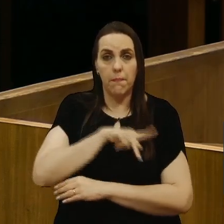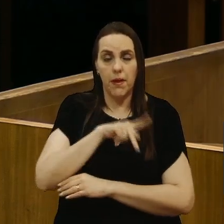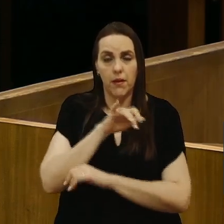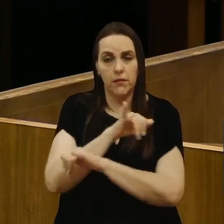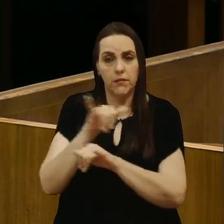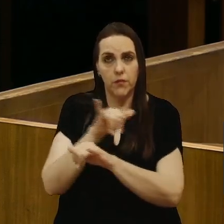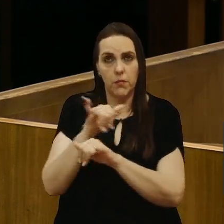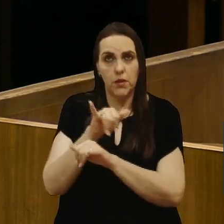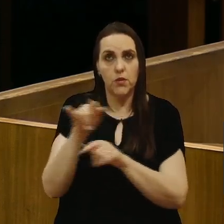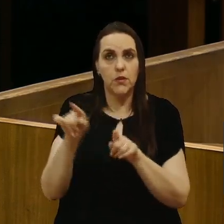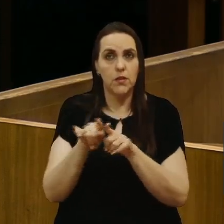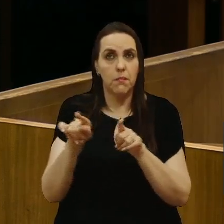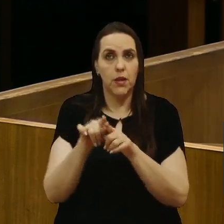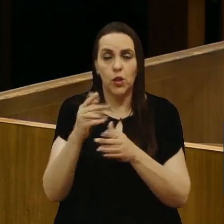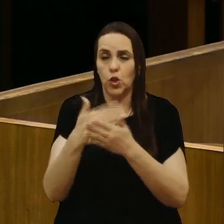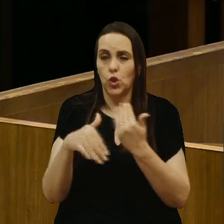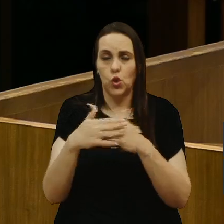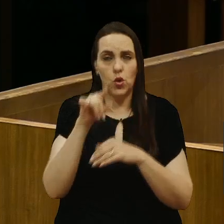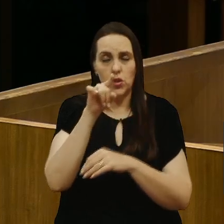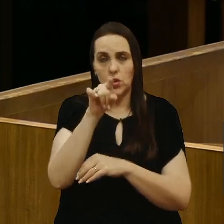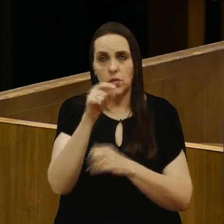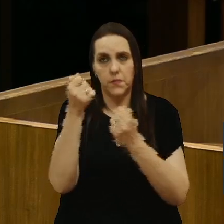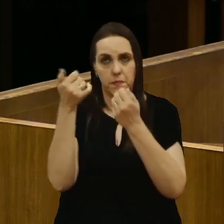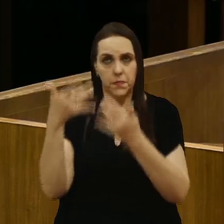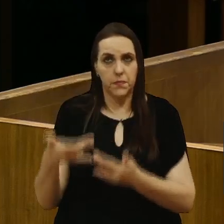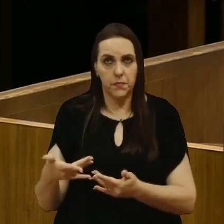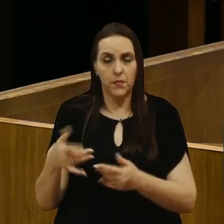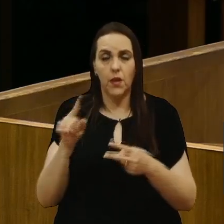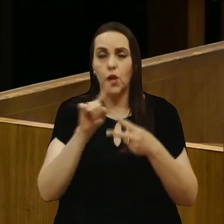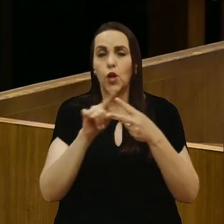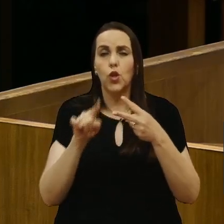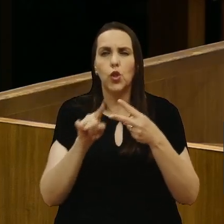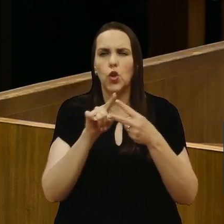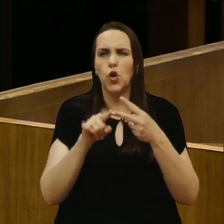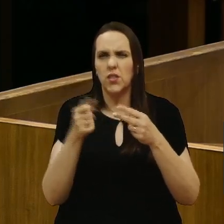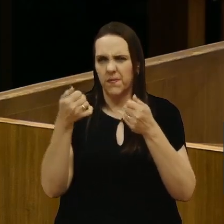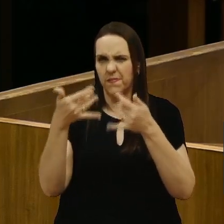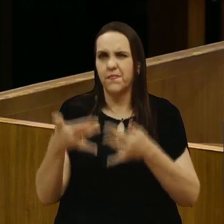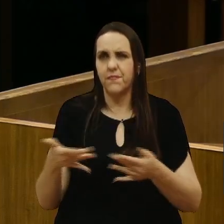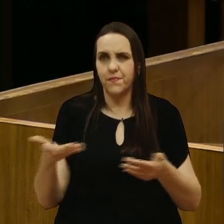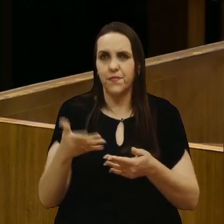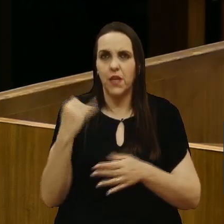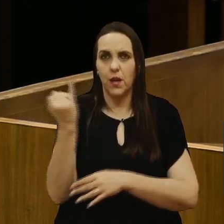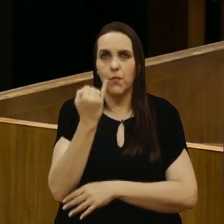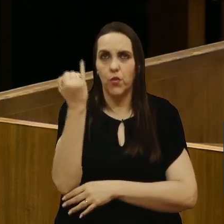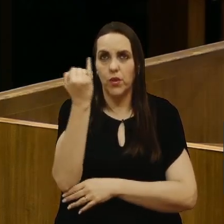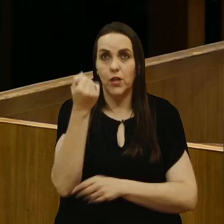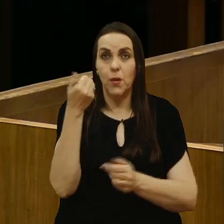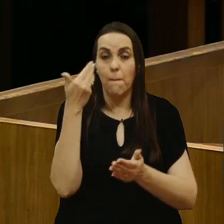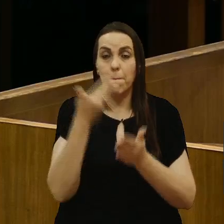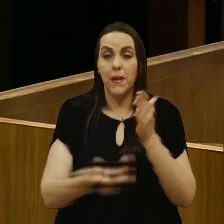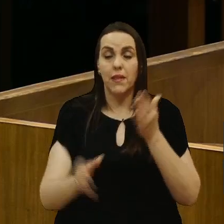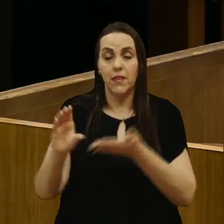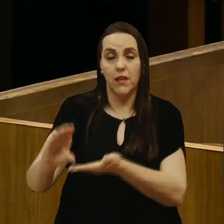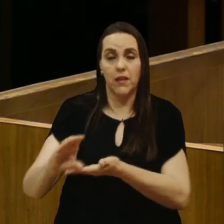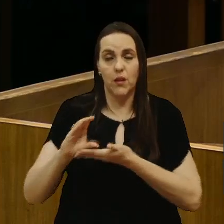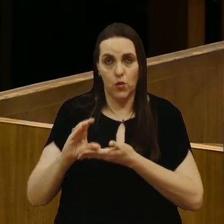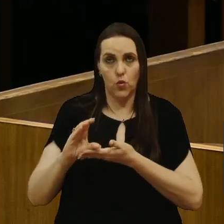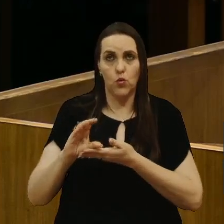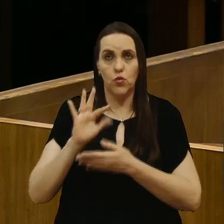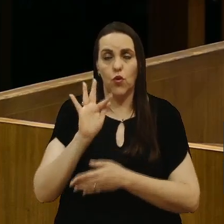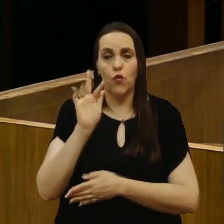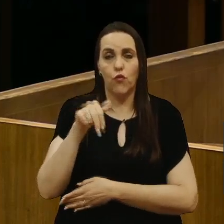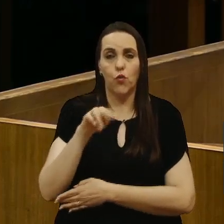informações, praticamente todas que a senhora está ponderando. Mas 2 pontos que eu queria trazer aqui, que é muito importante, sobre perder recursos do